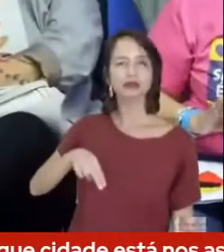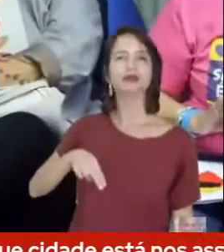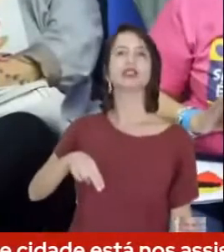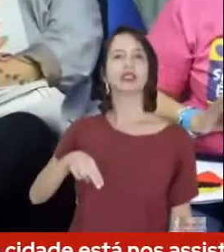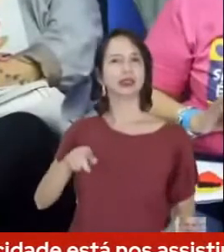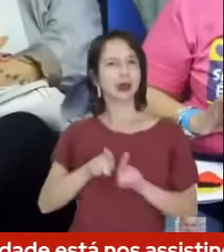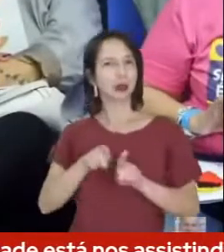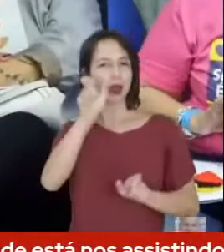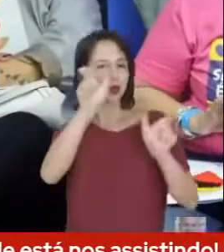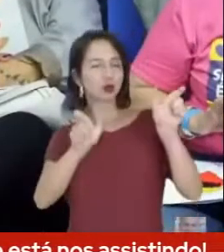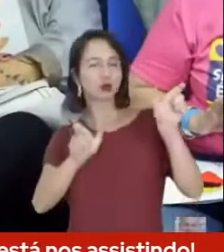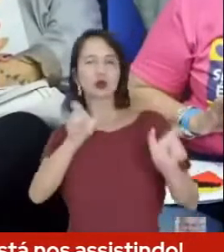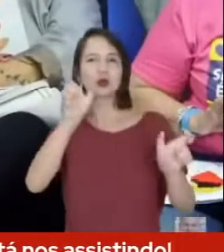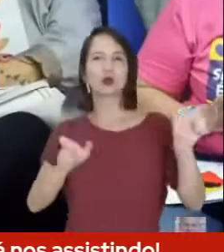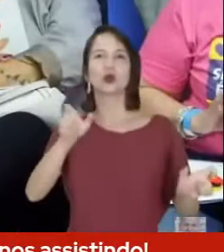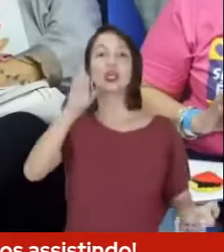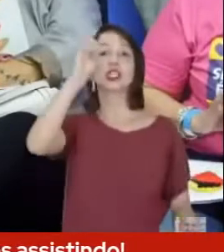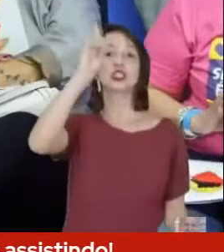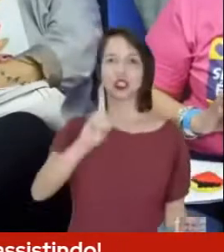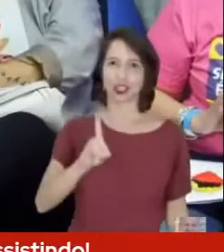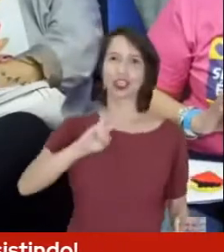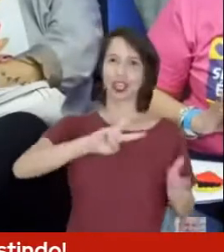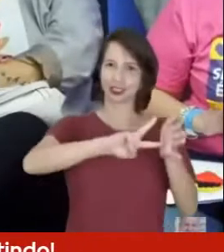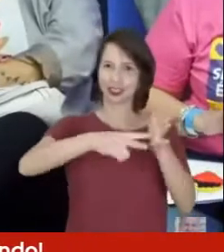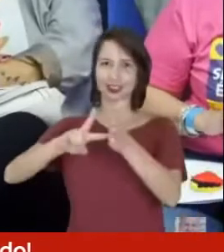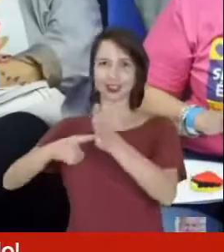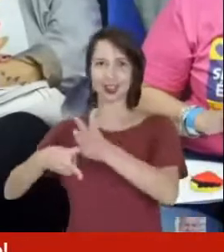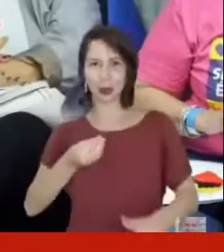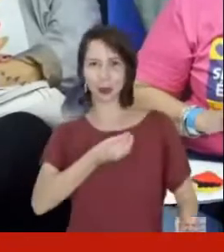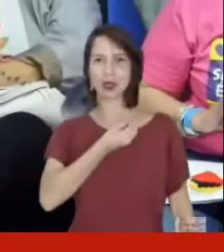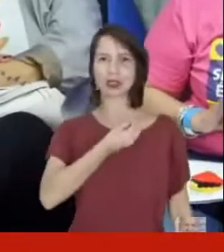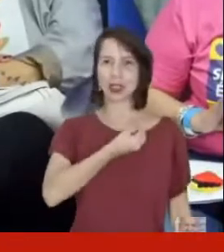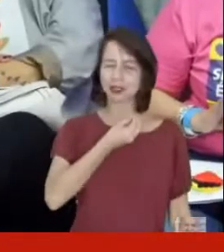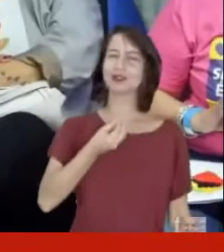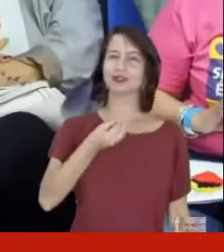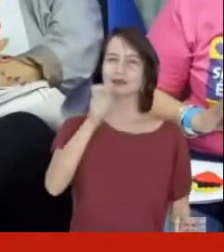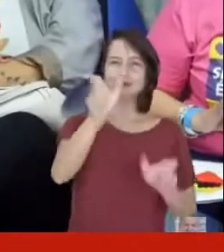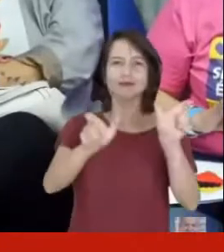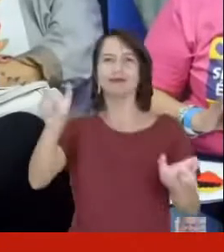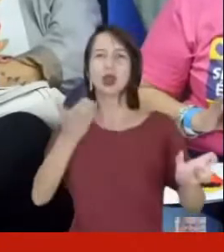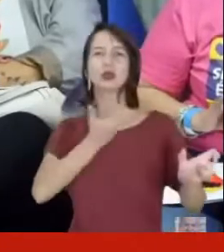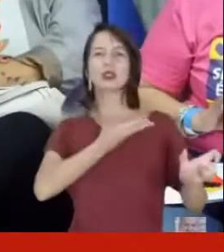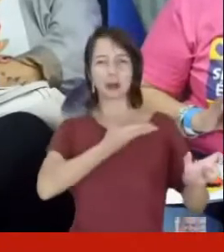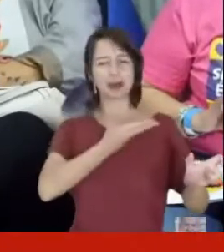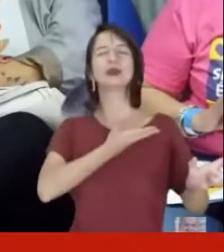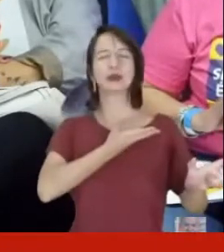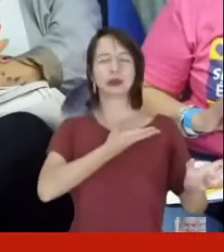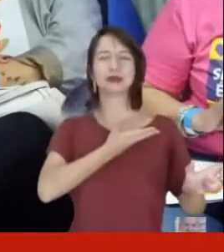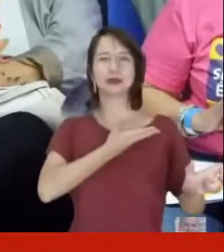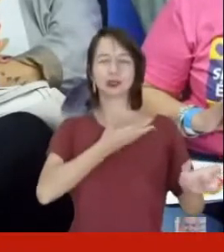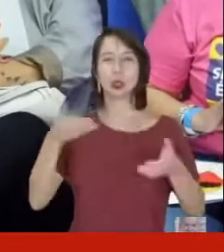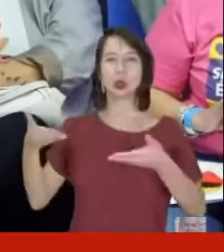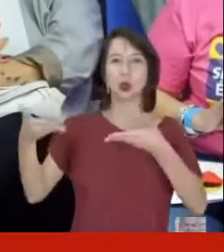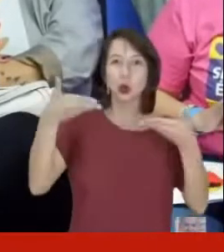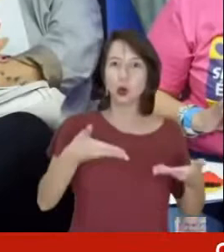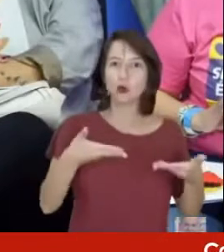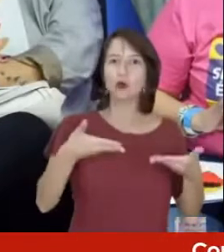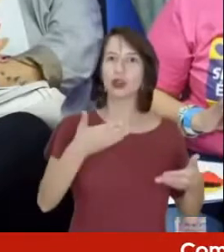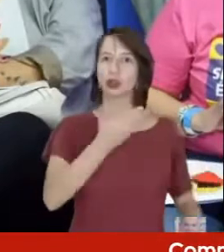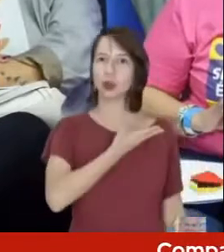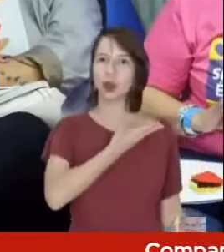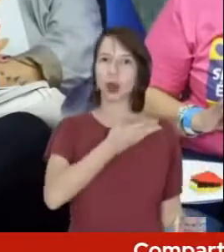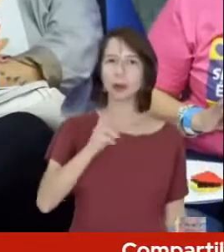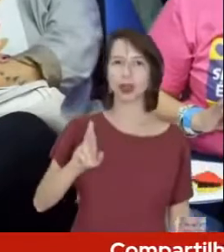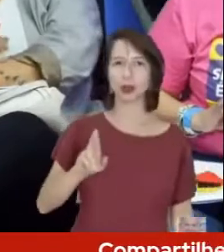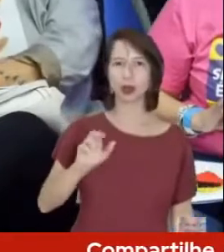para fazer parte com a gente, nas falas, o companheiro Ramalho, presidente da Construção Civil